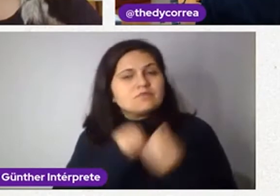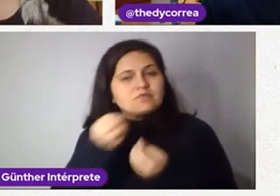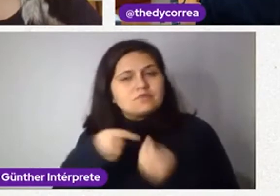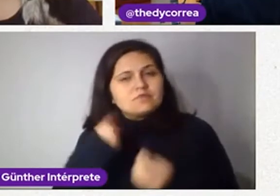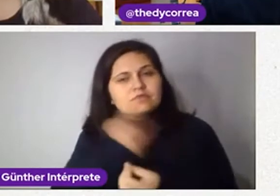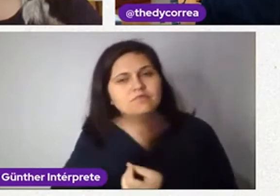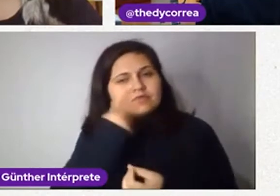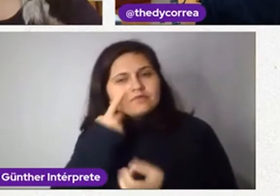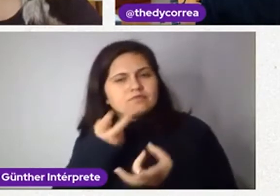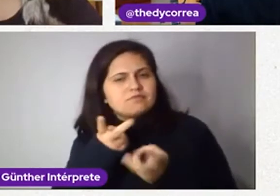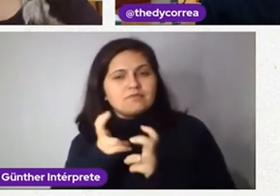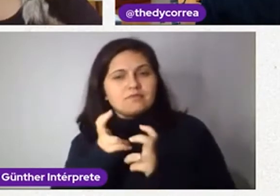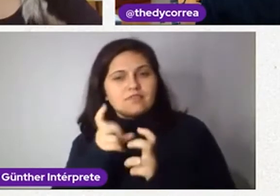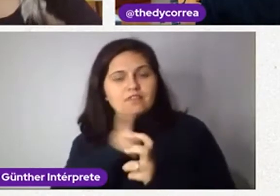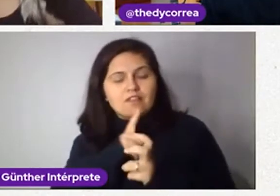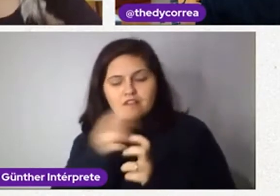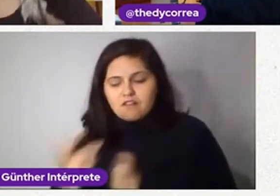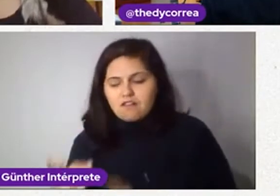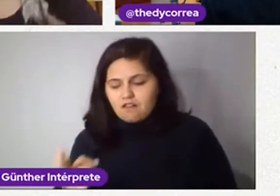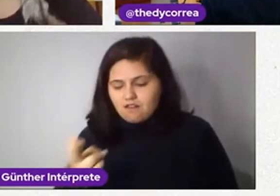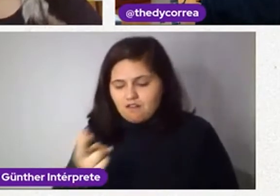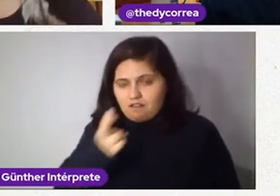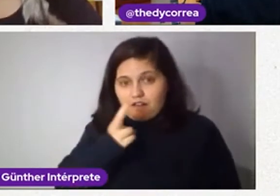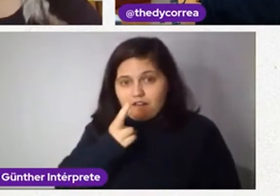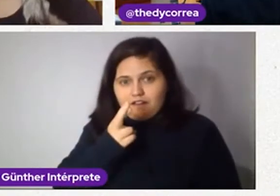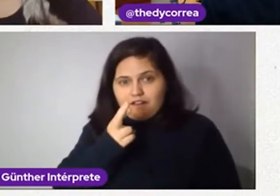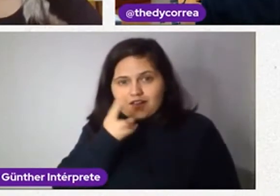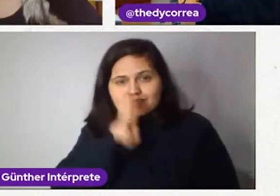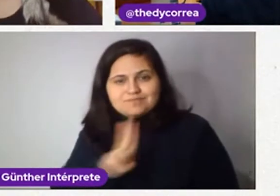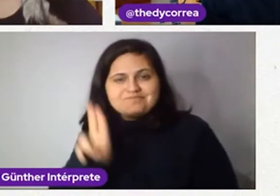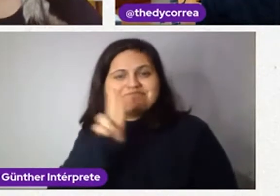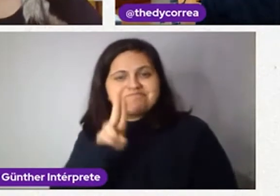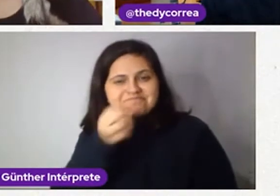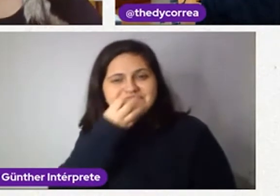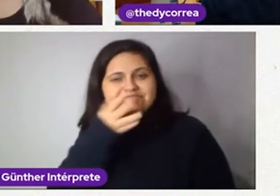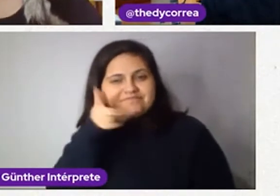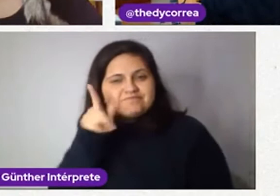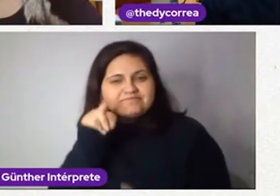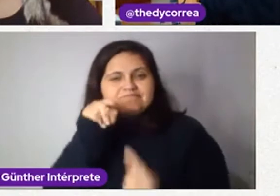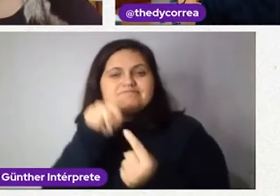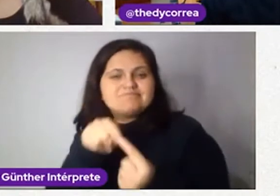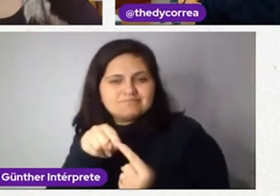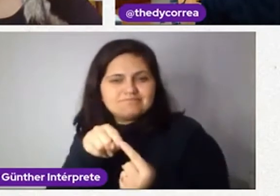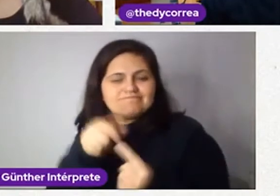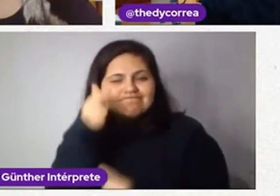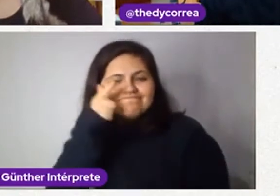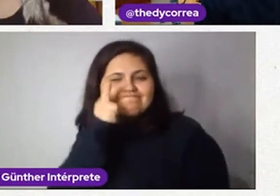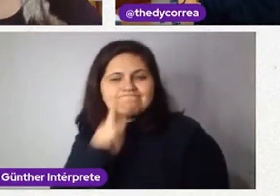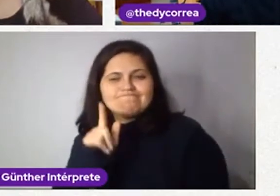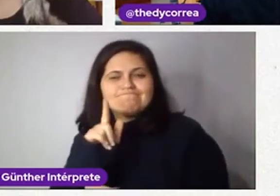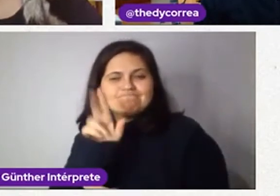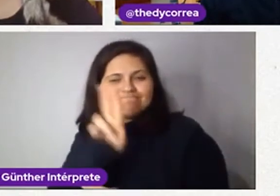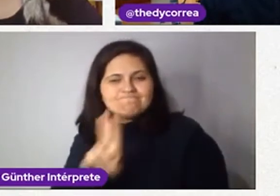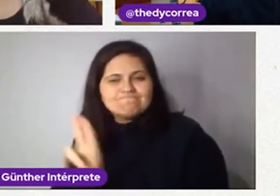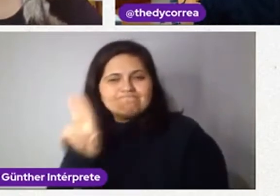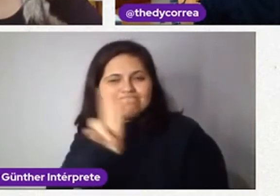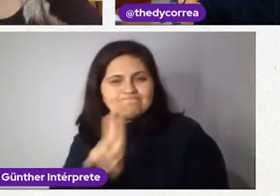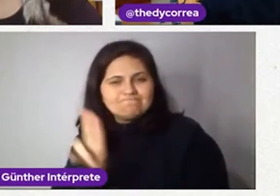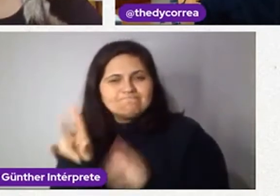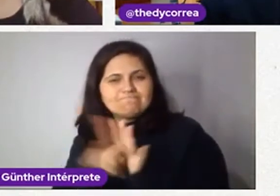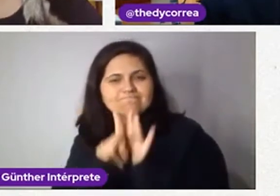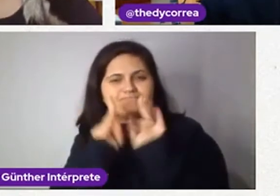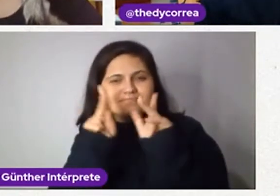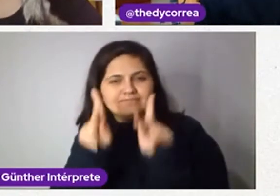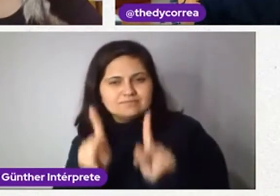vê que ela teve esse bom uso, que ela atingiu esse nível de utilidade para as pessoas,